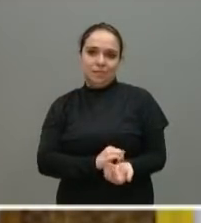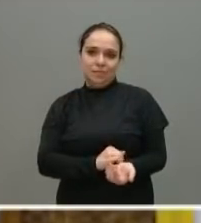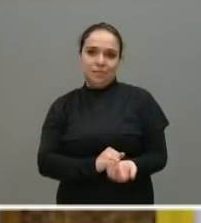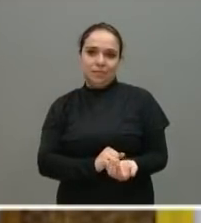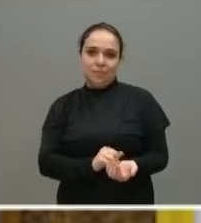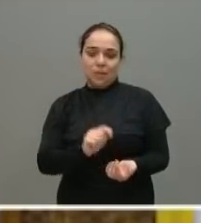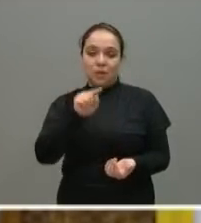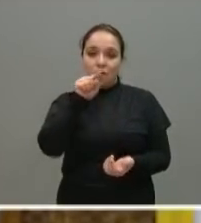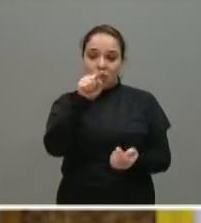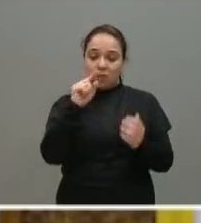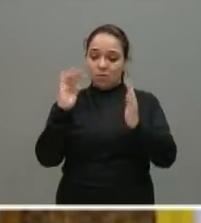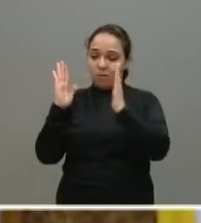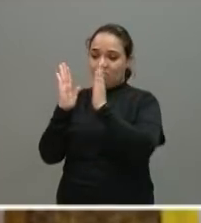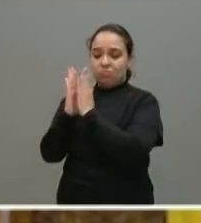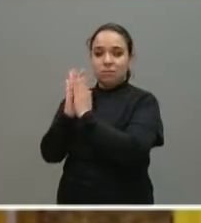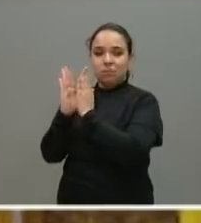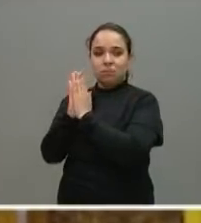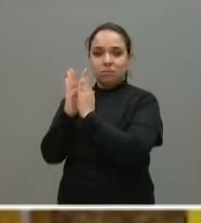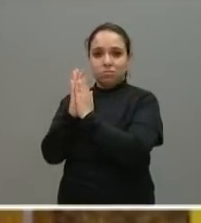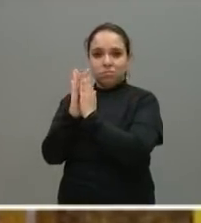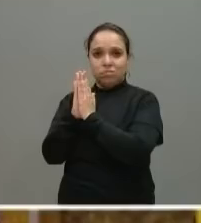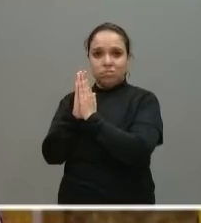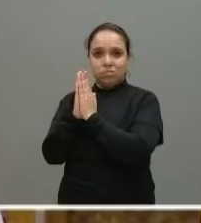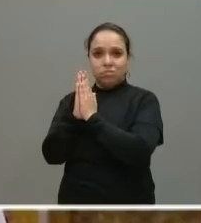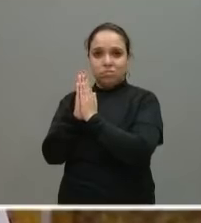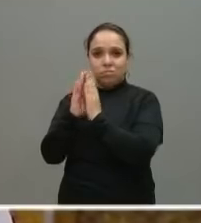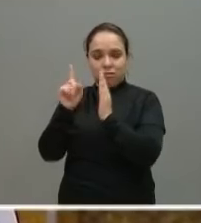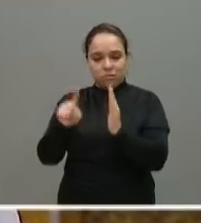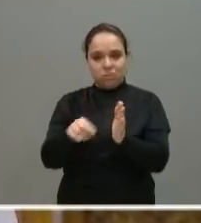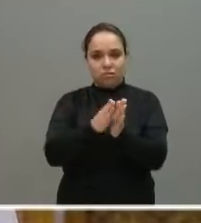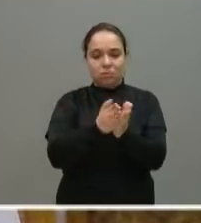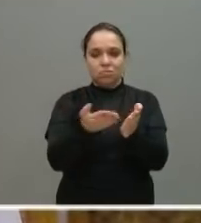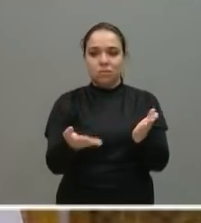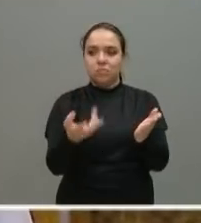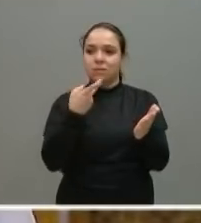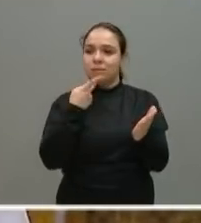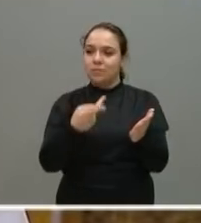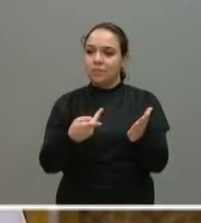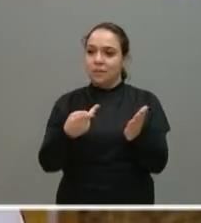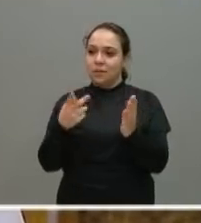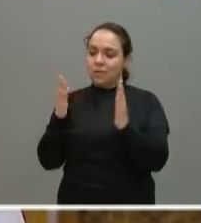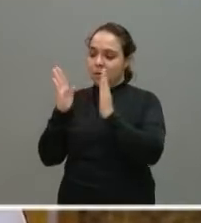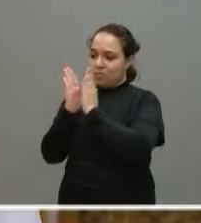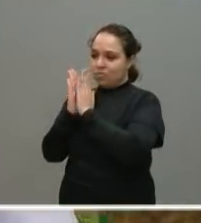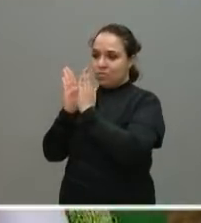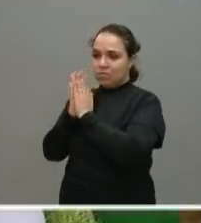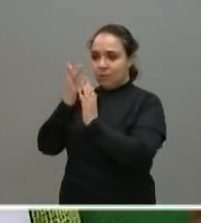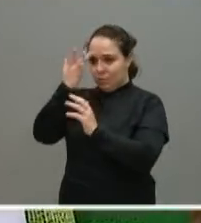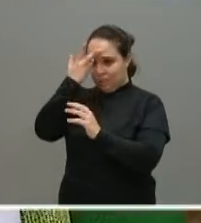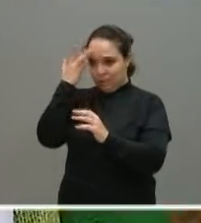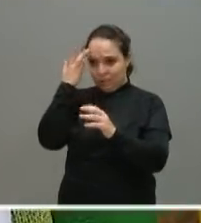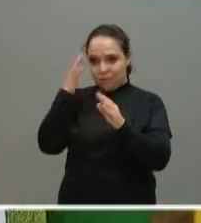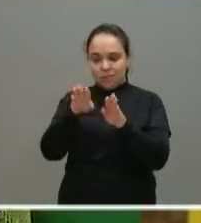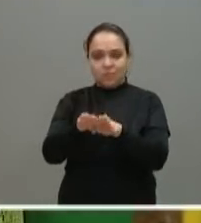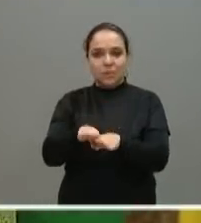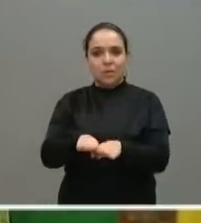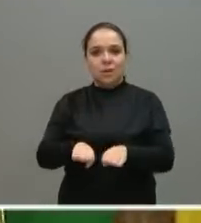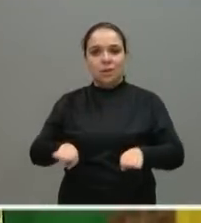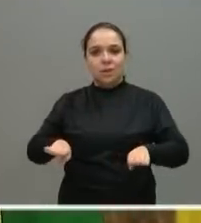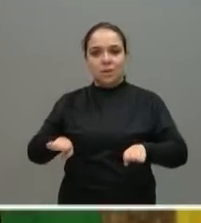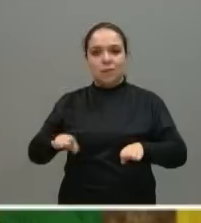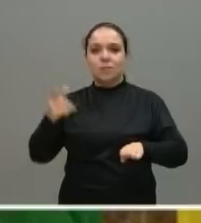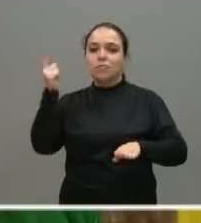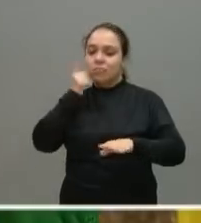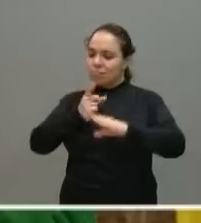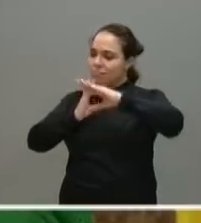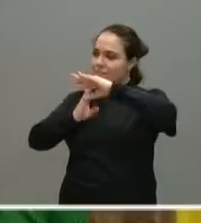a tua prece, e isso é palavra do Senhor, a prece do humilde atravessa